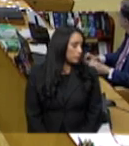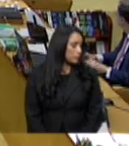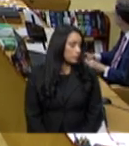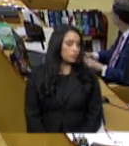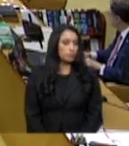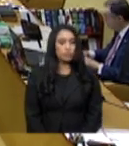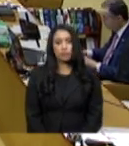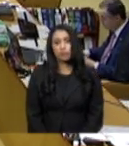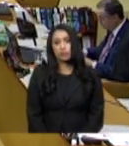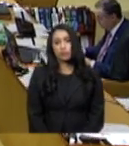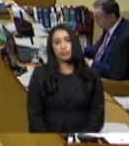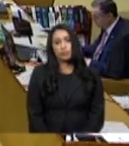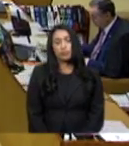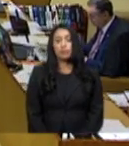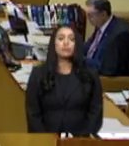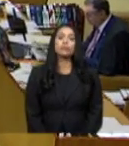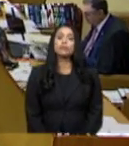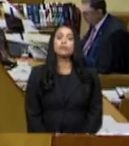aí